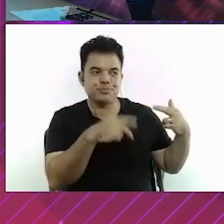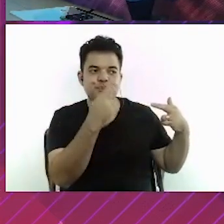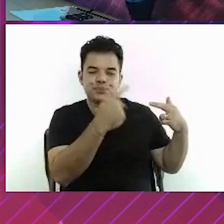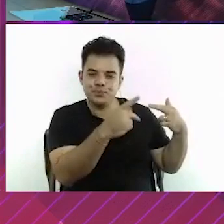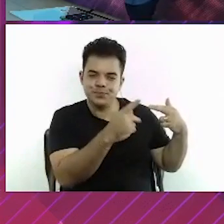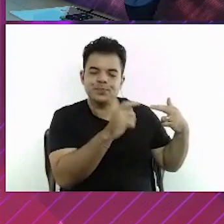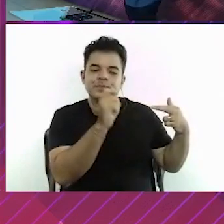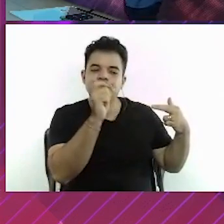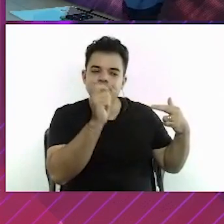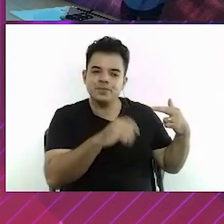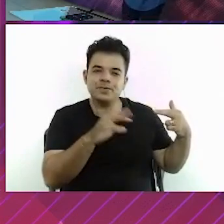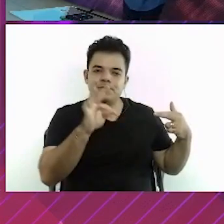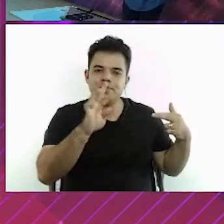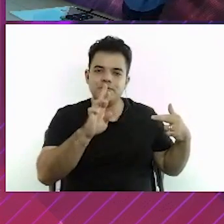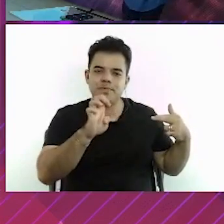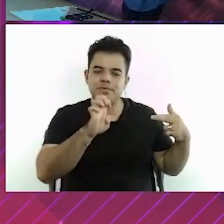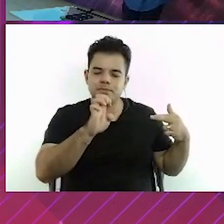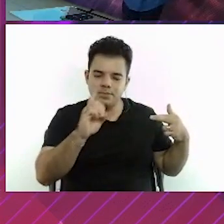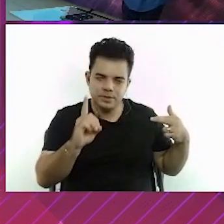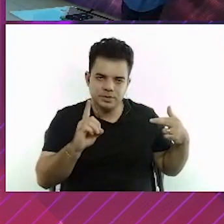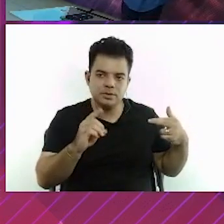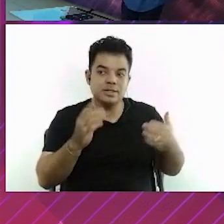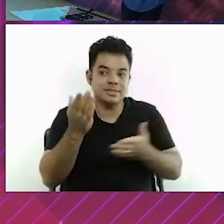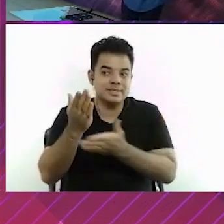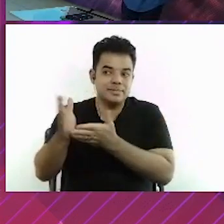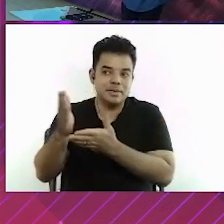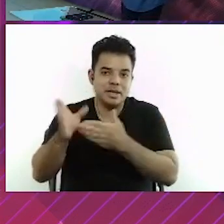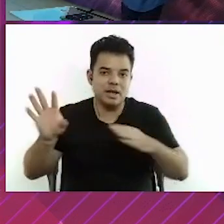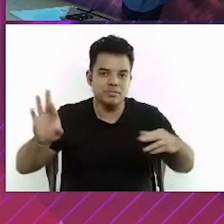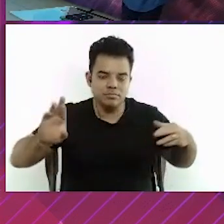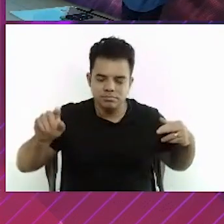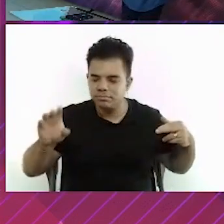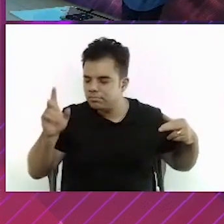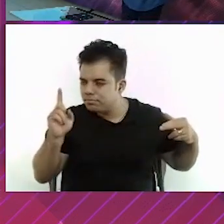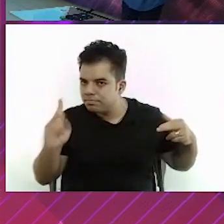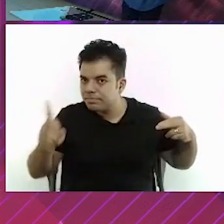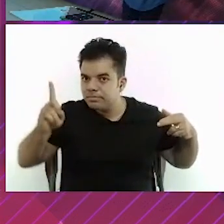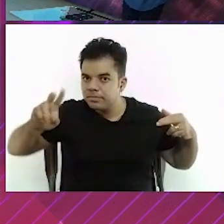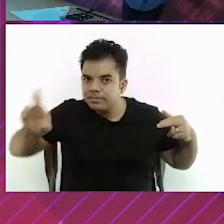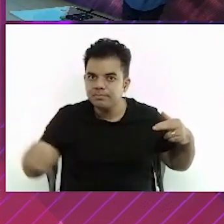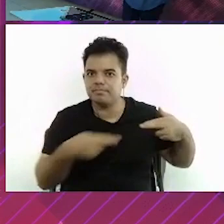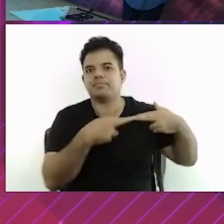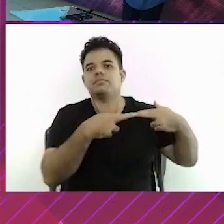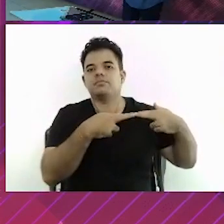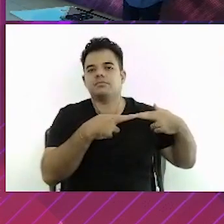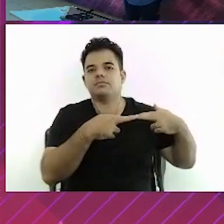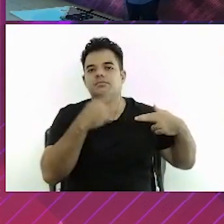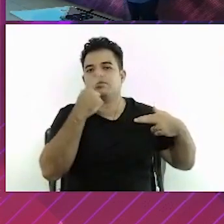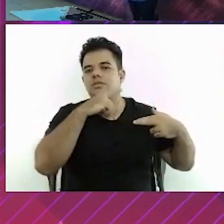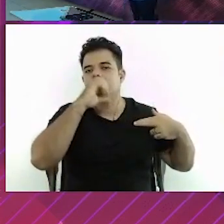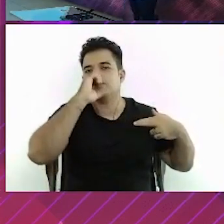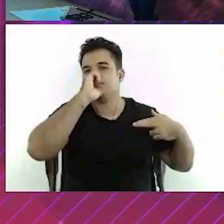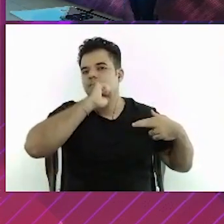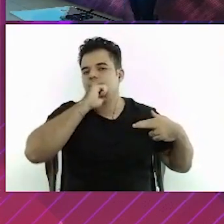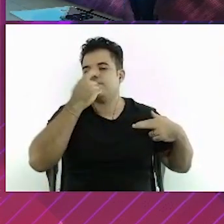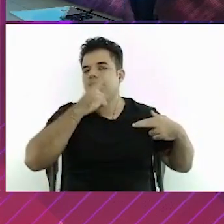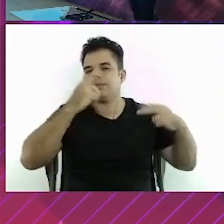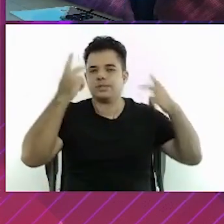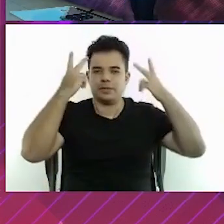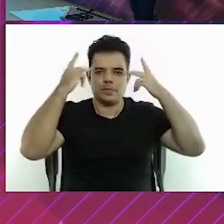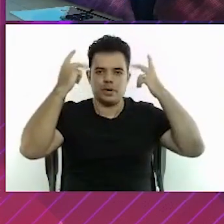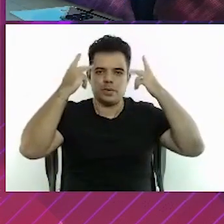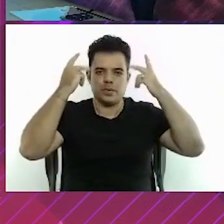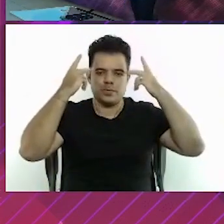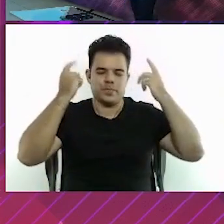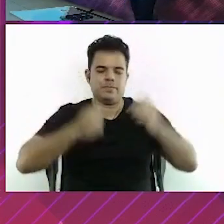aquela thread que está ali em separado, ela vai identificar a desconexão e vai restabelecer a normalidade.